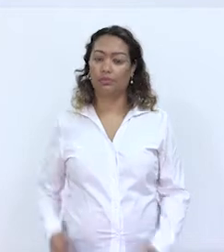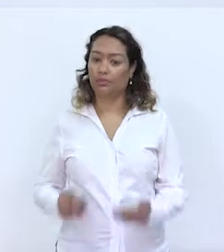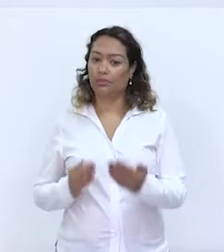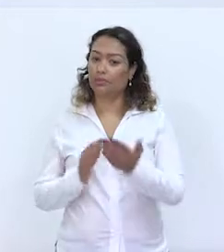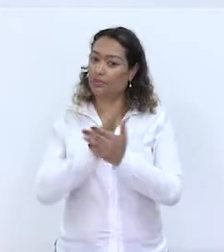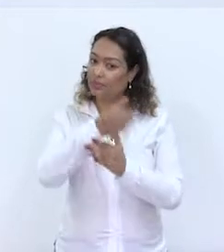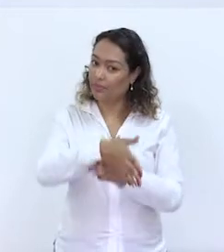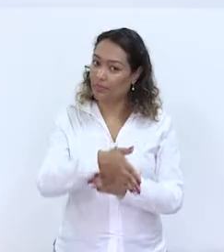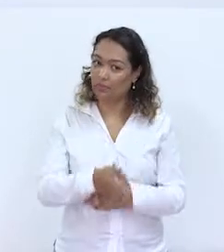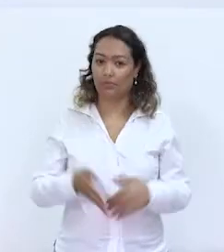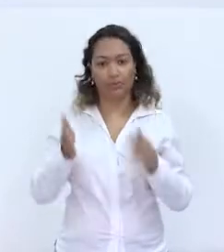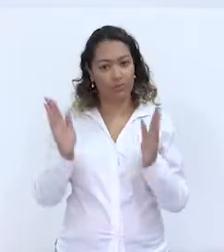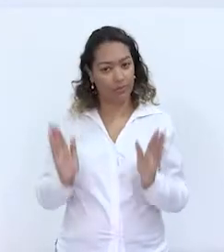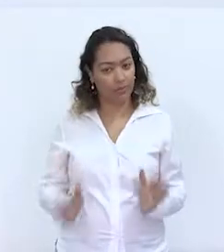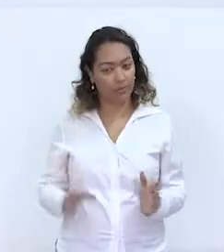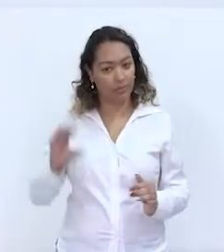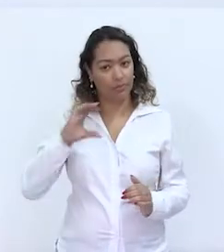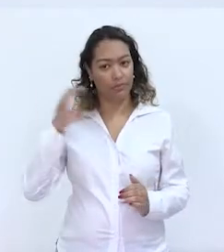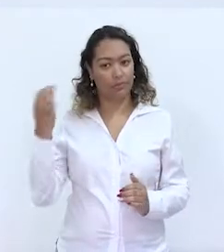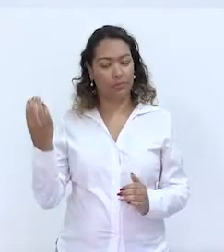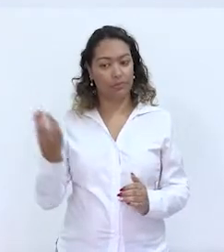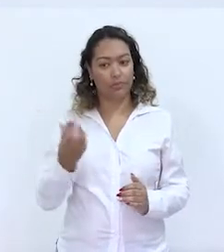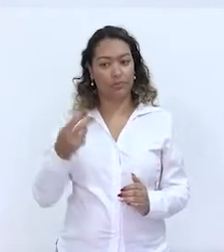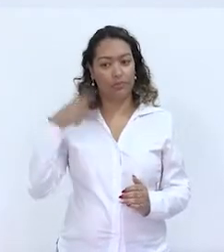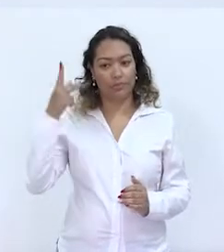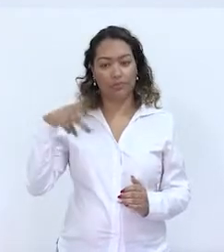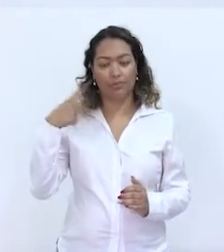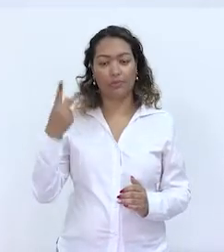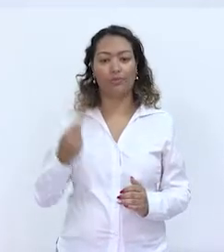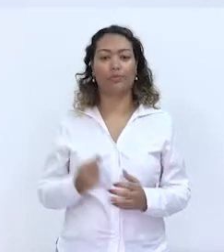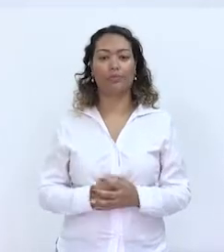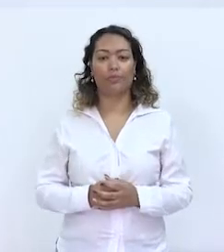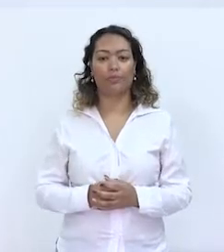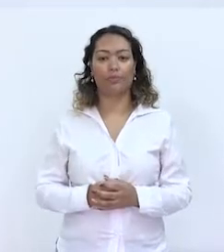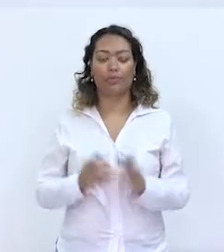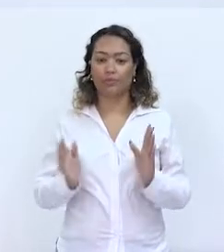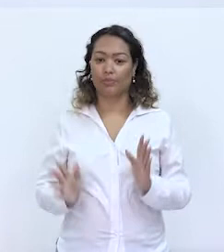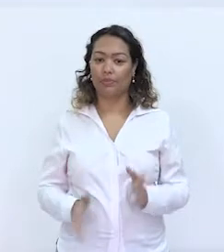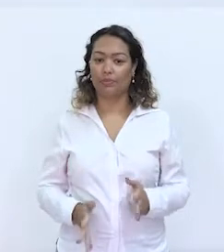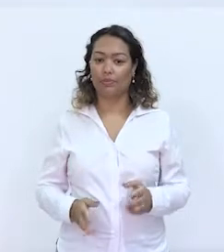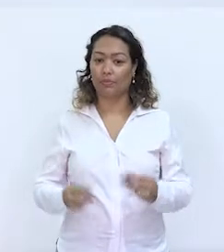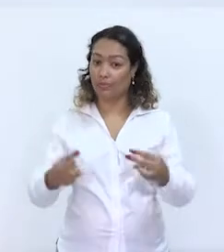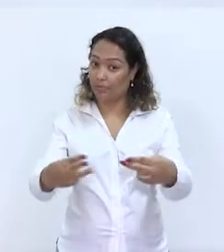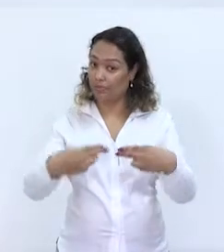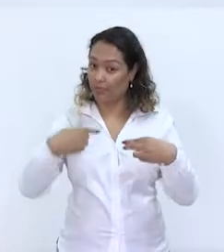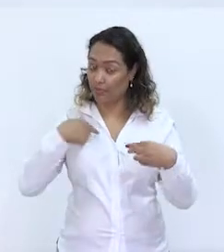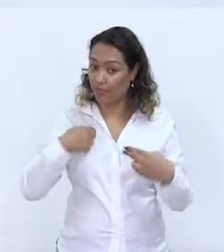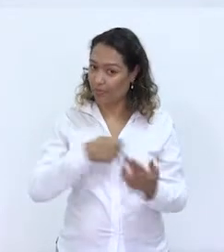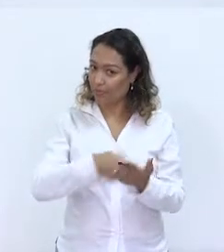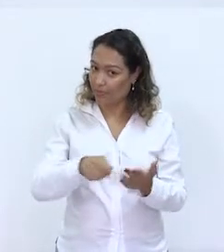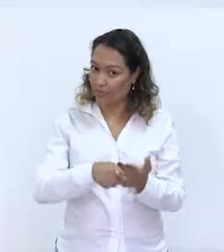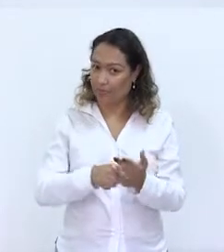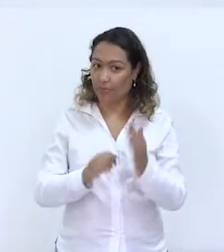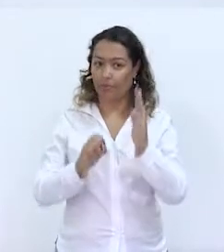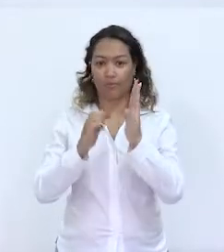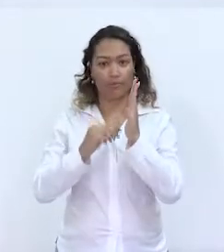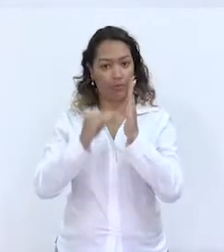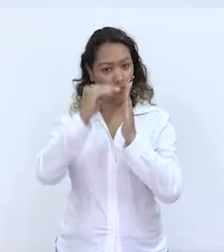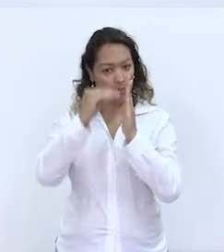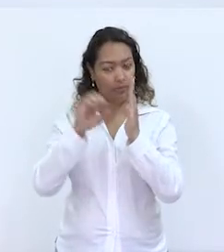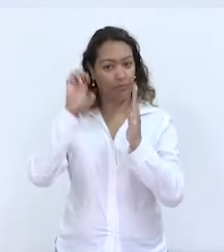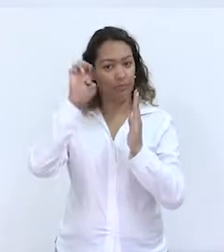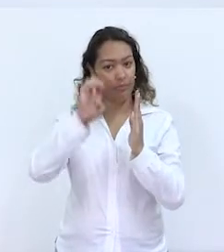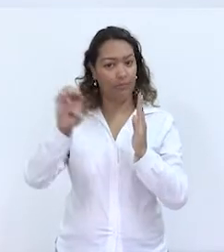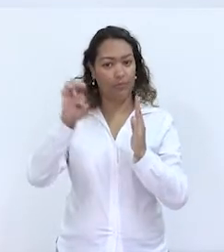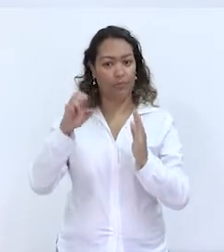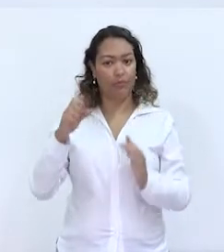e foi aprovada nesta casa de leis na sessão de hoje mais uma Moção de minha autoria Moção de nível Estadual